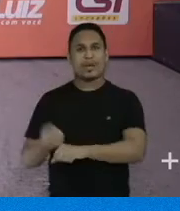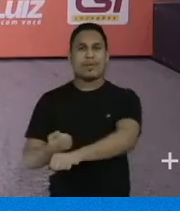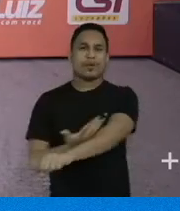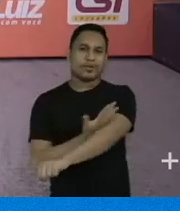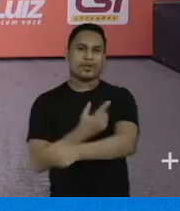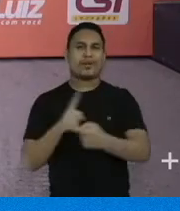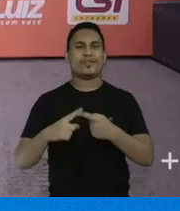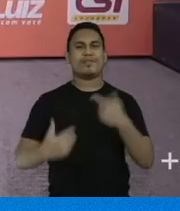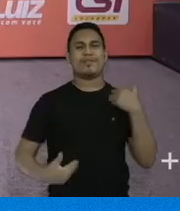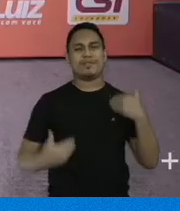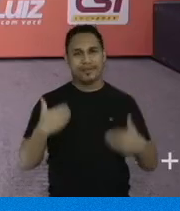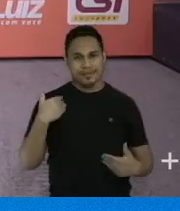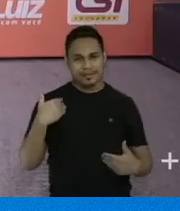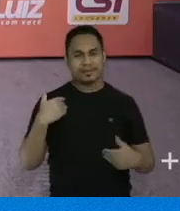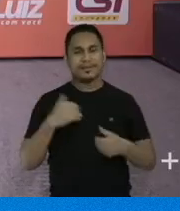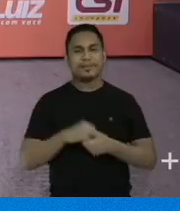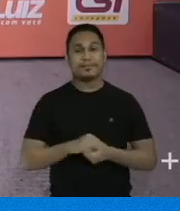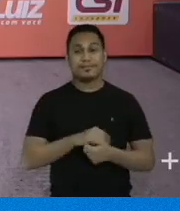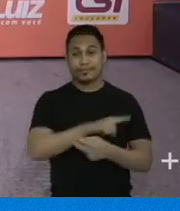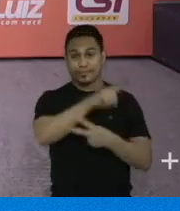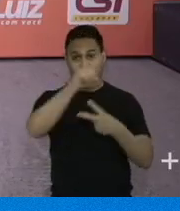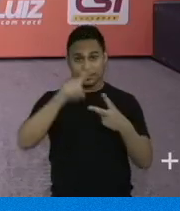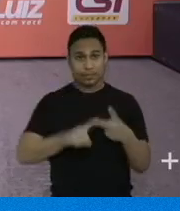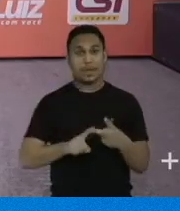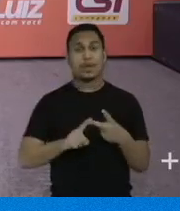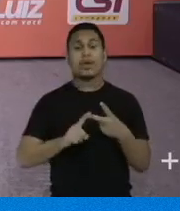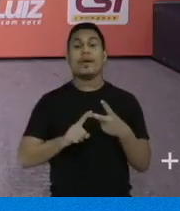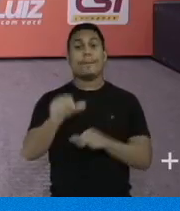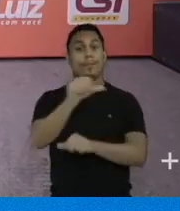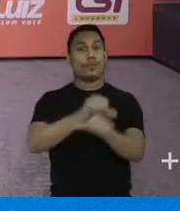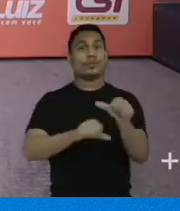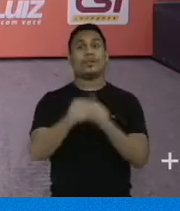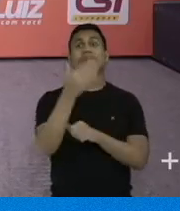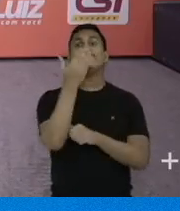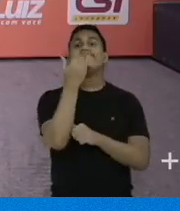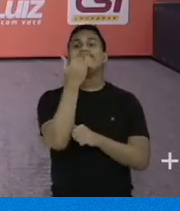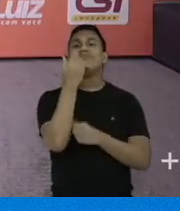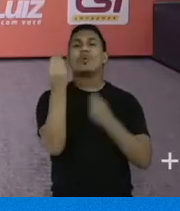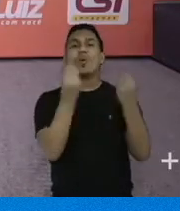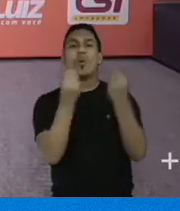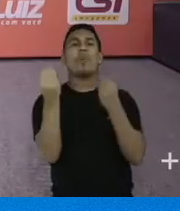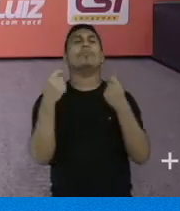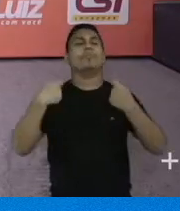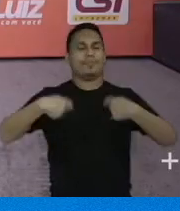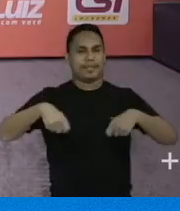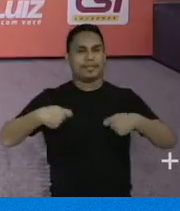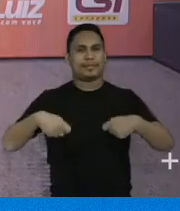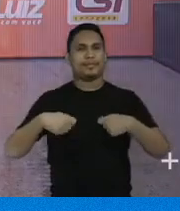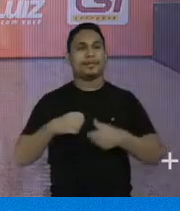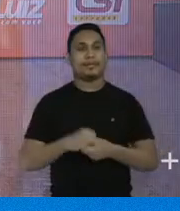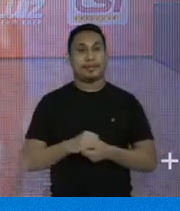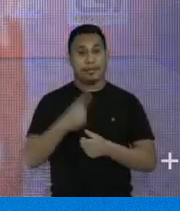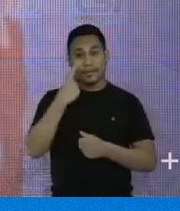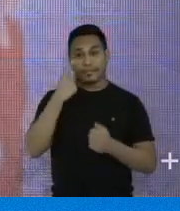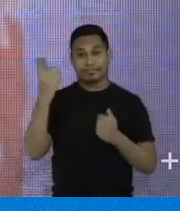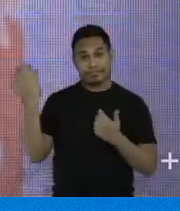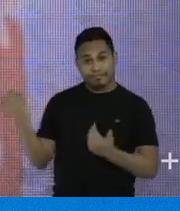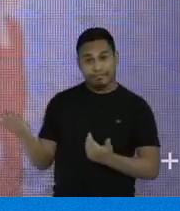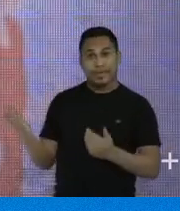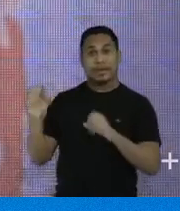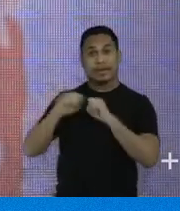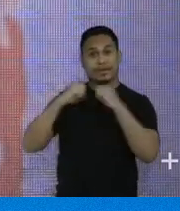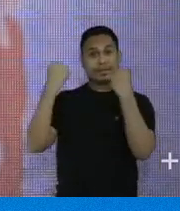Um segundo ponto é a mudança no hábito alimentar. Então, aí essa figurinha representa muito, quer